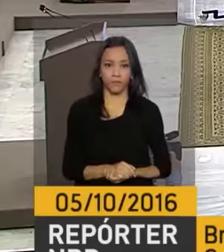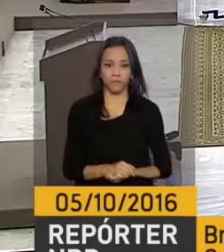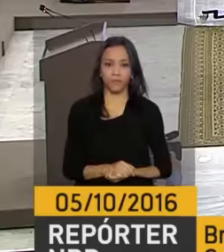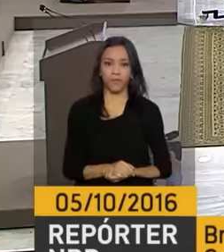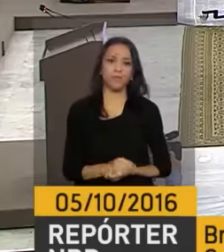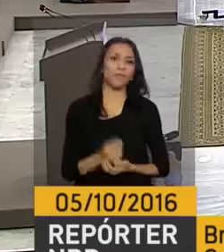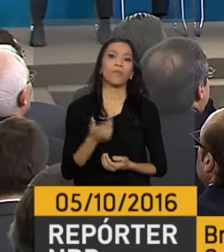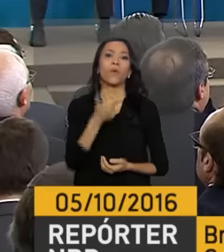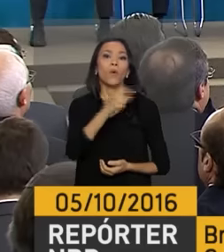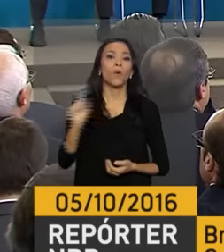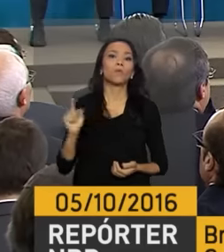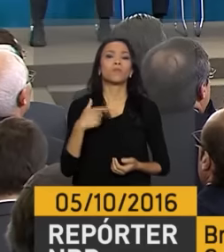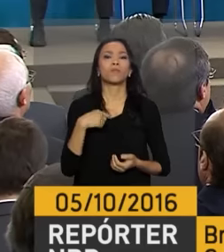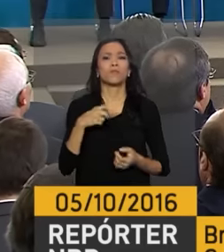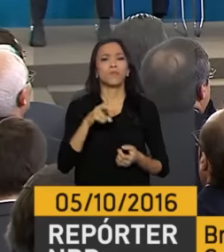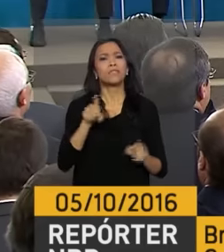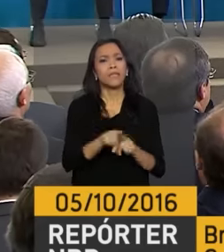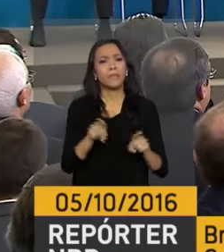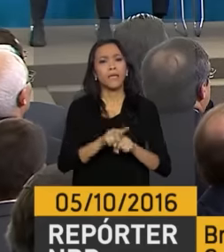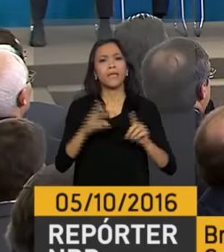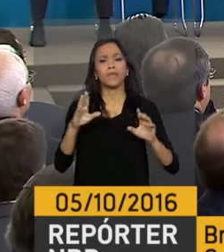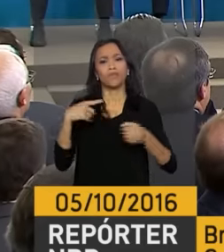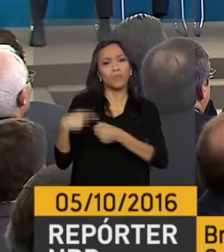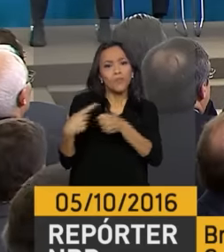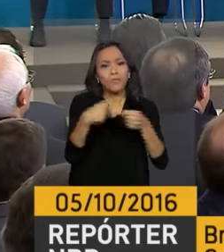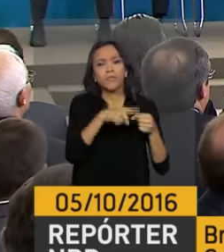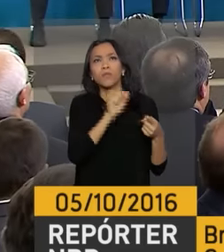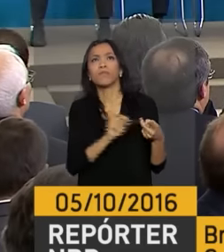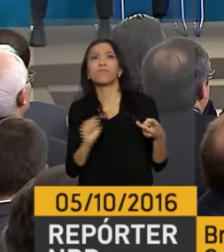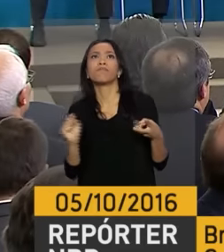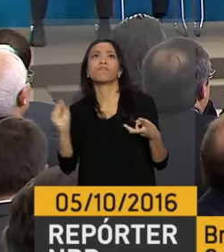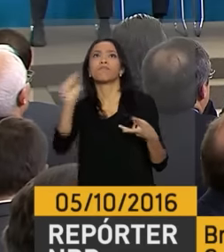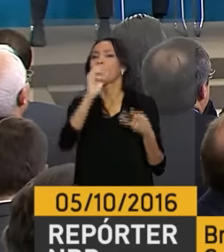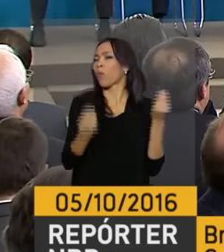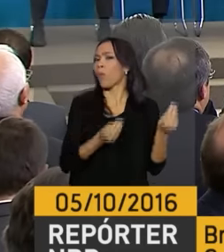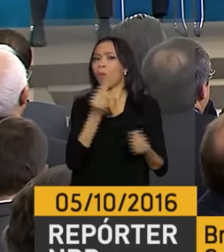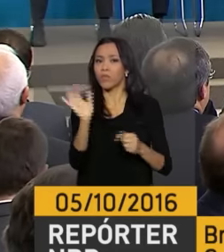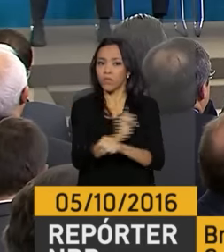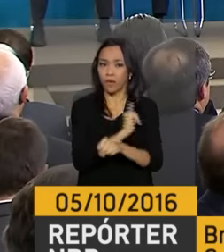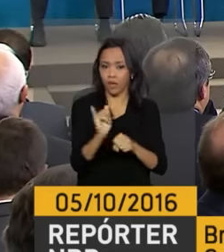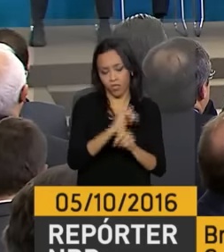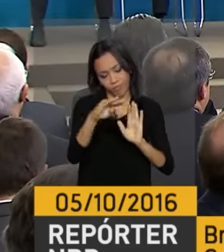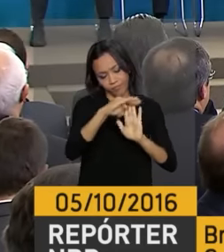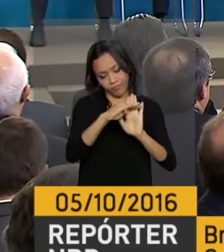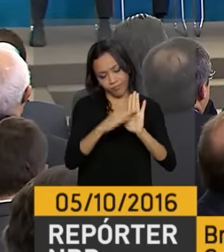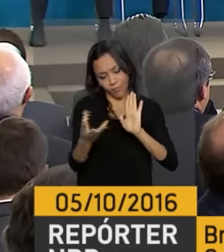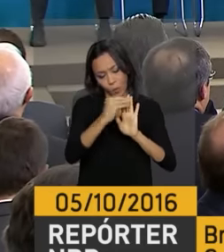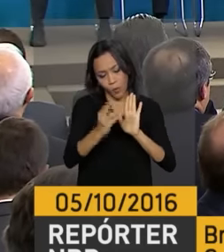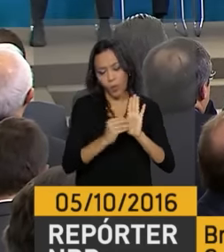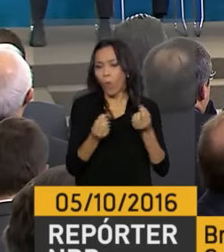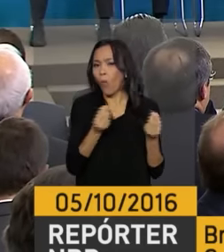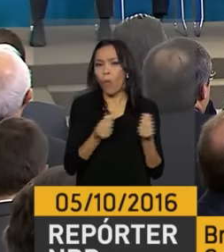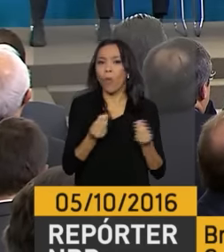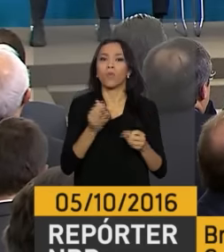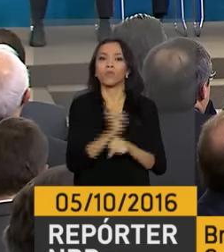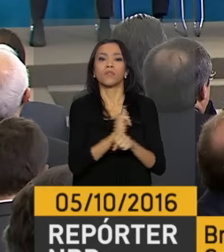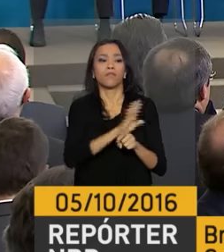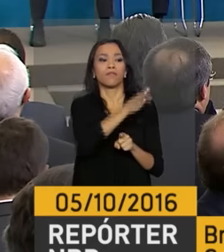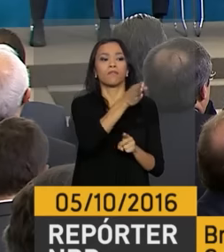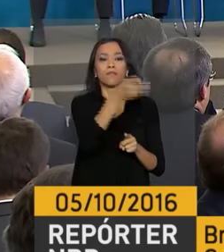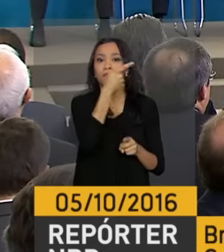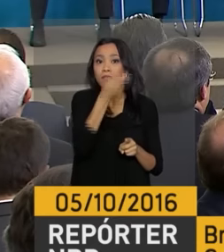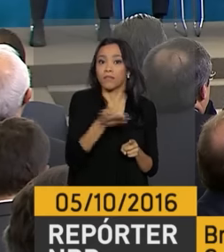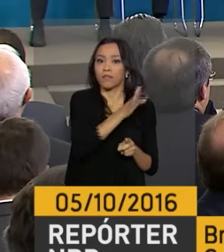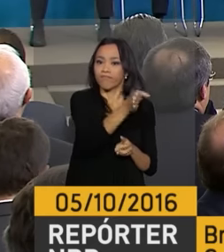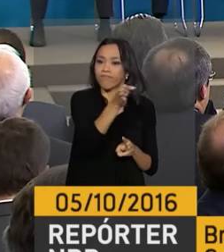O acompanhamento será feito em nível municipal, por meio de um conjunto de ações de visitação domiciliar e de visitação